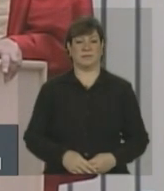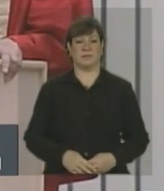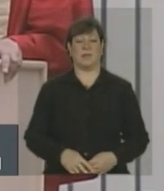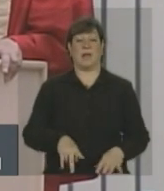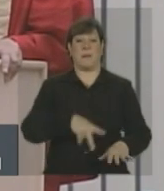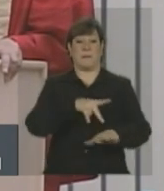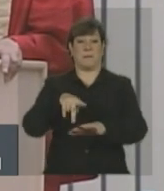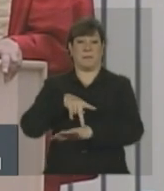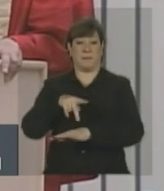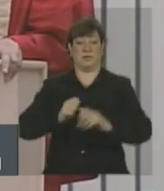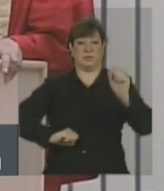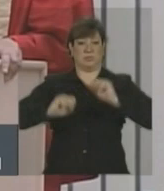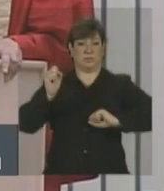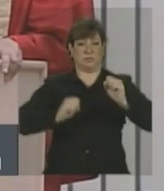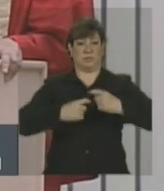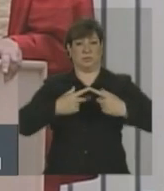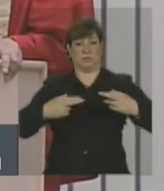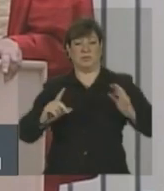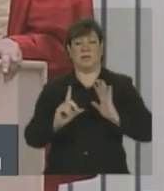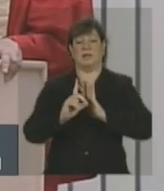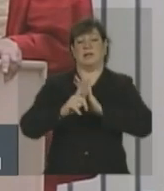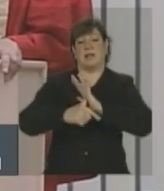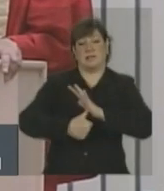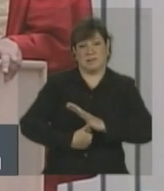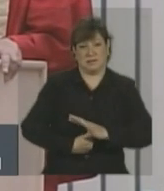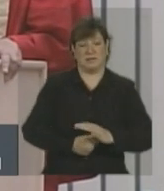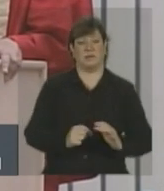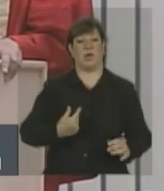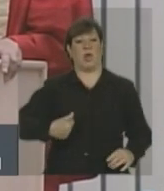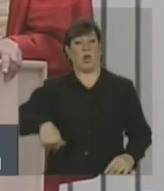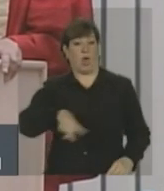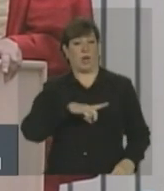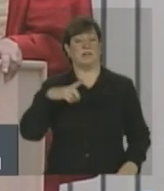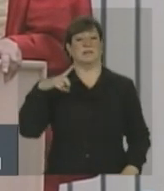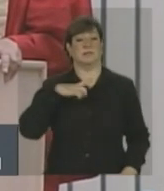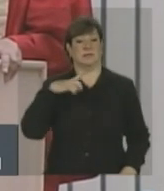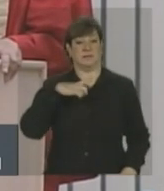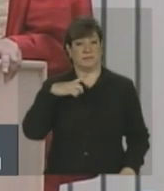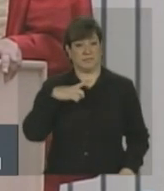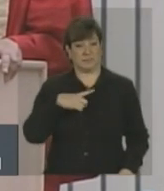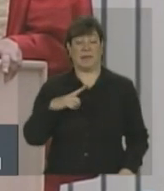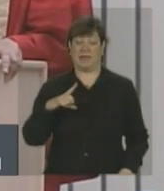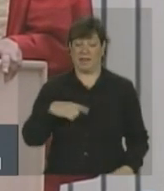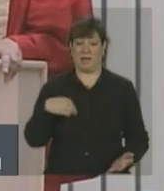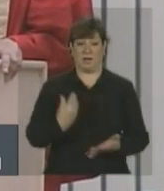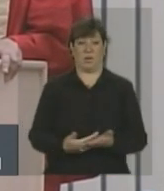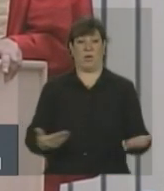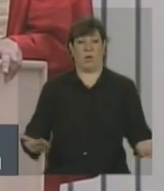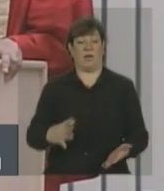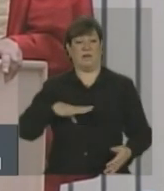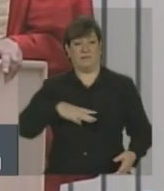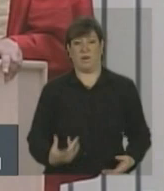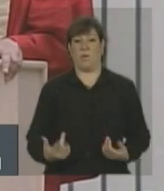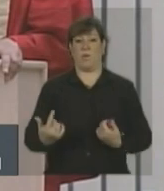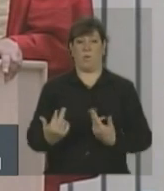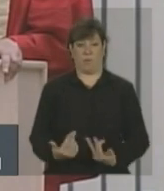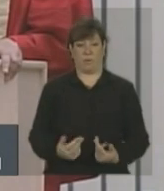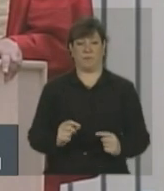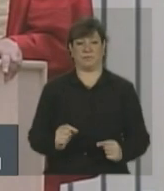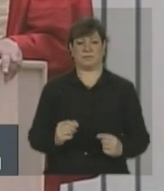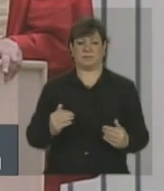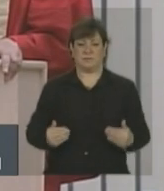Países de industrialização tardia, tivemos e temos hoje desafios comuns: levar